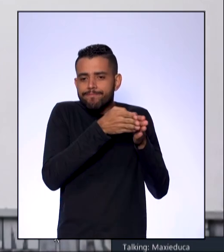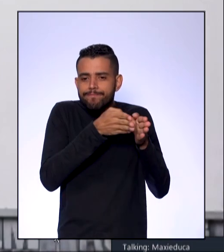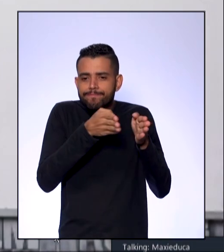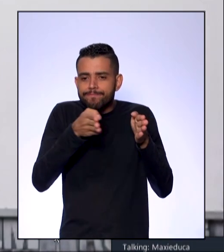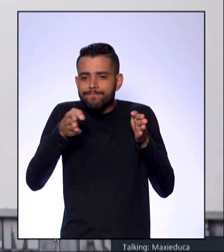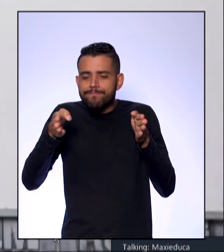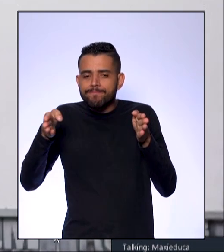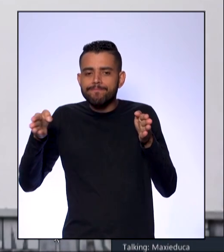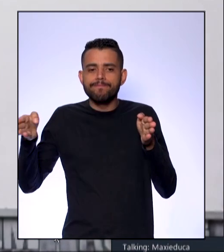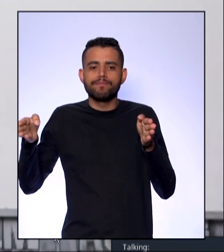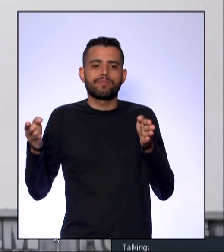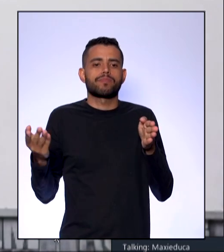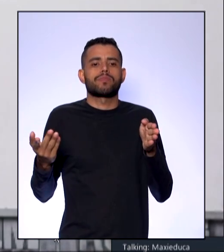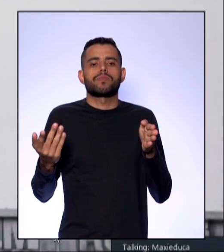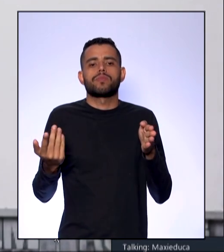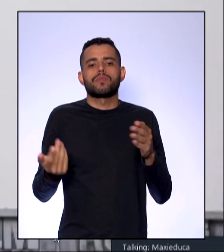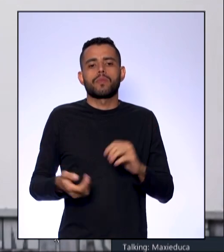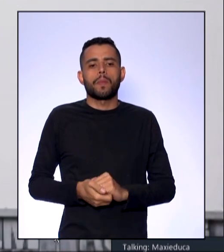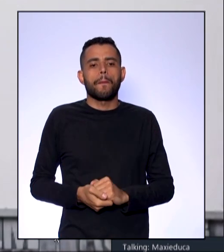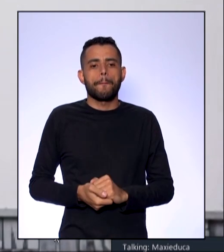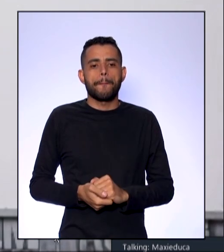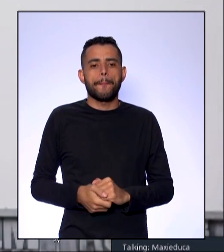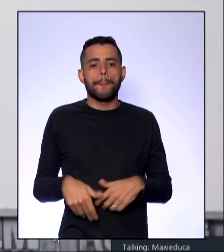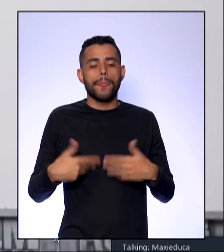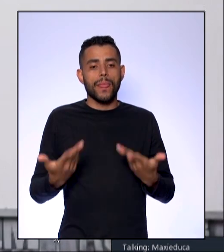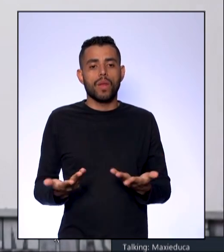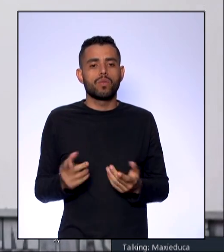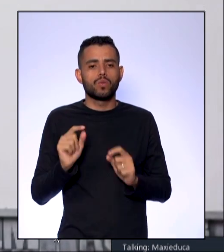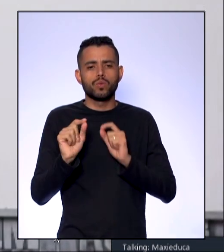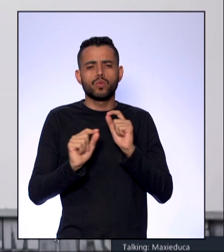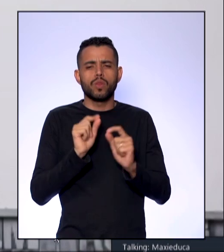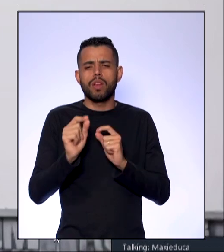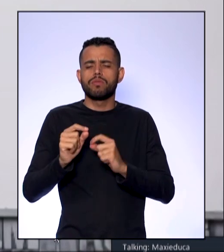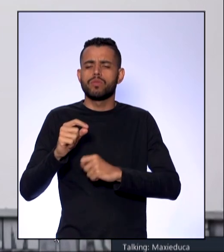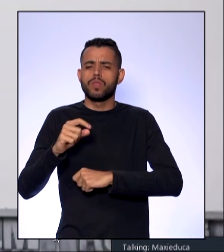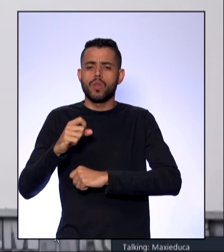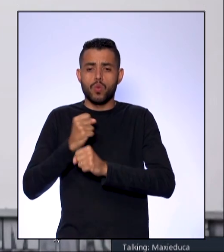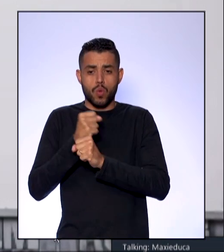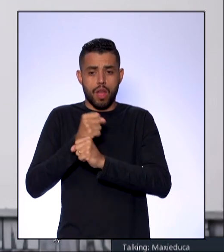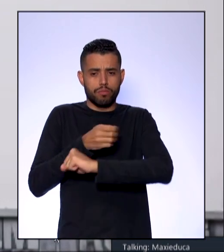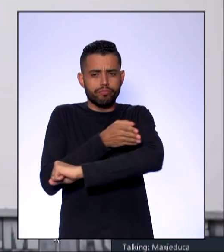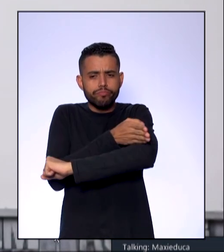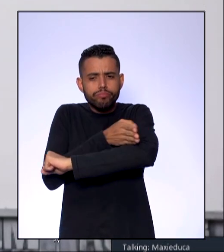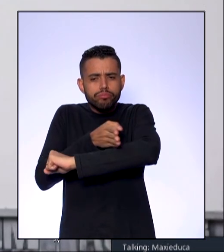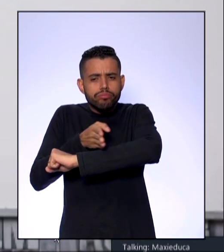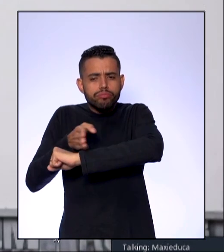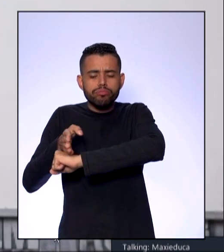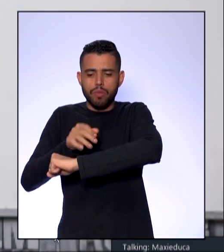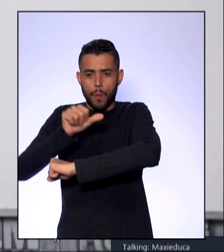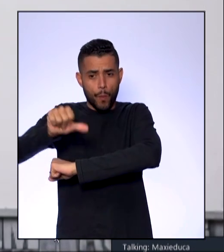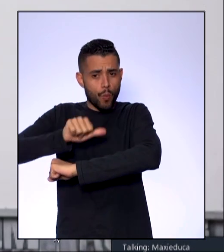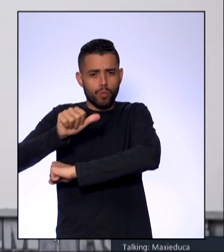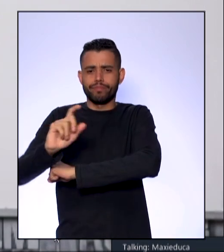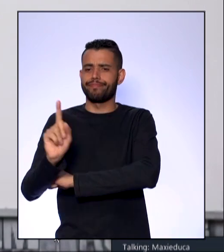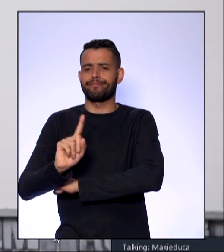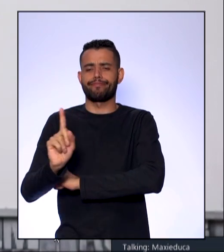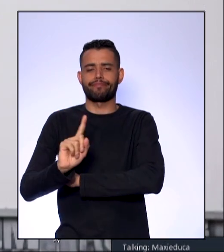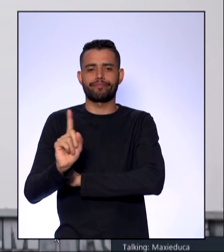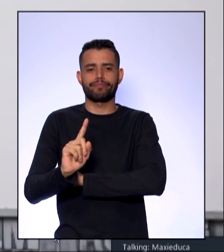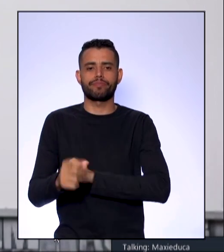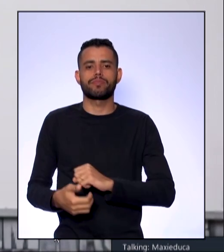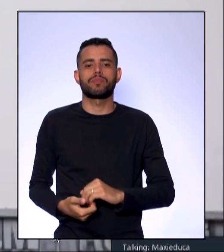que é idêntica. Então, a organização cronológica não tem grande variação, tá?